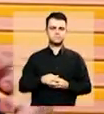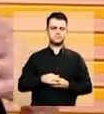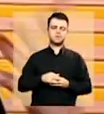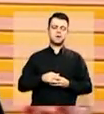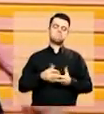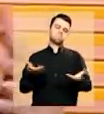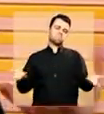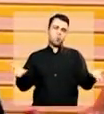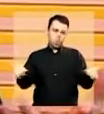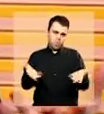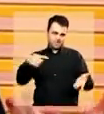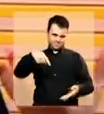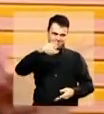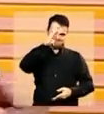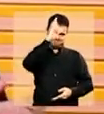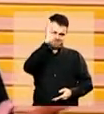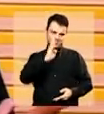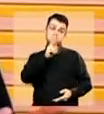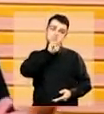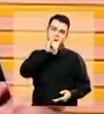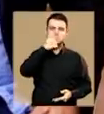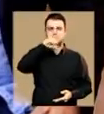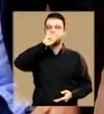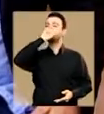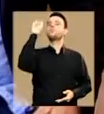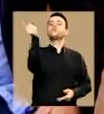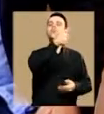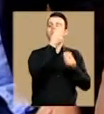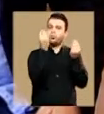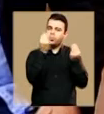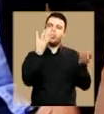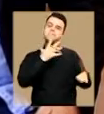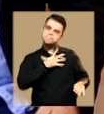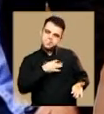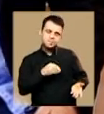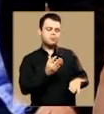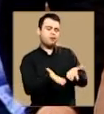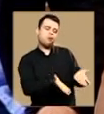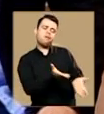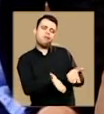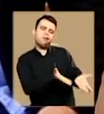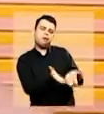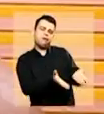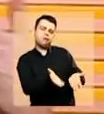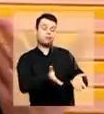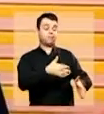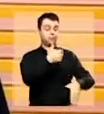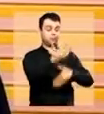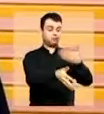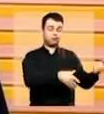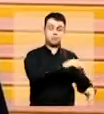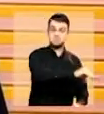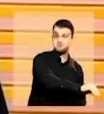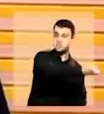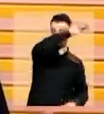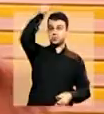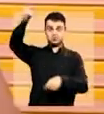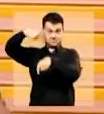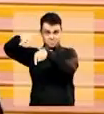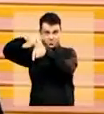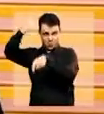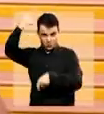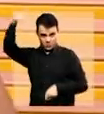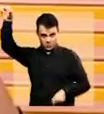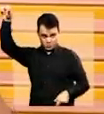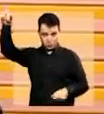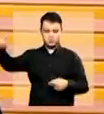nós, pais brasileiros, temos uma forma de olhar os nossos filhos. Quando eles saem daqui e vão para outro país, eles